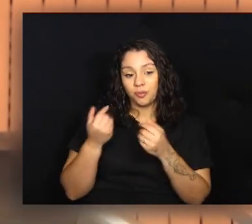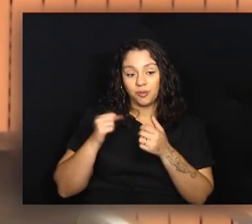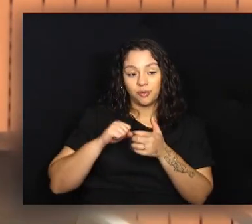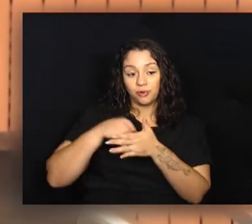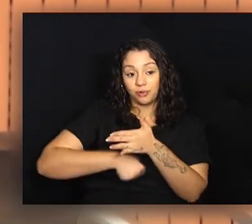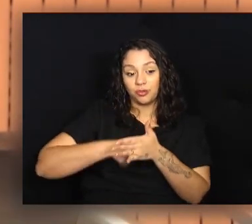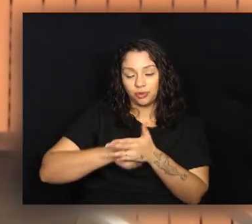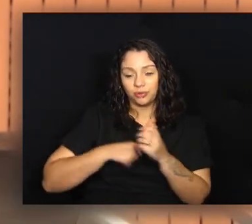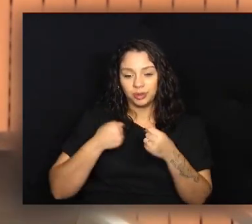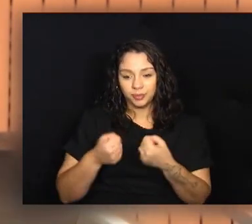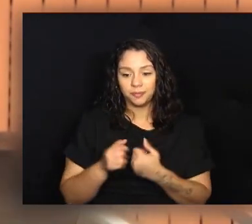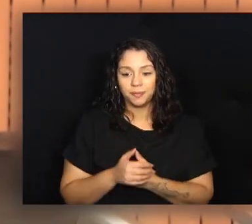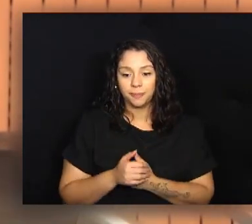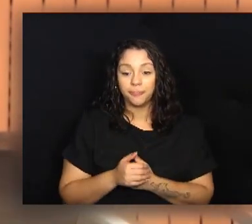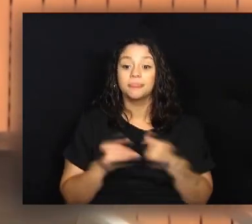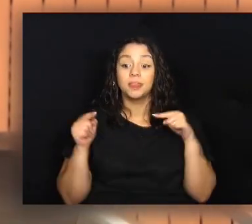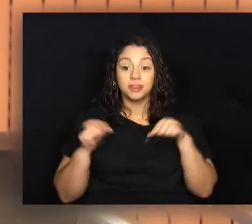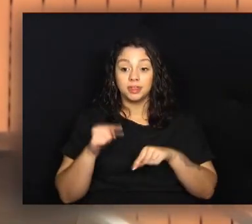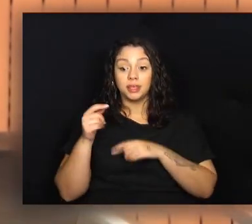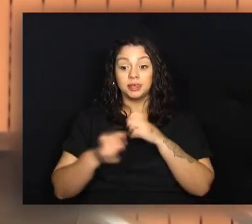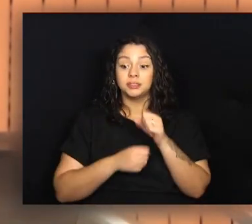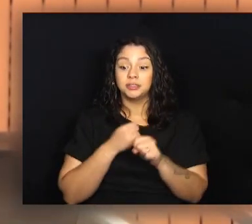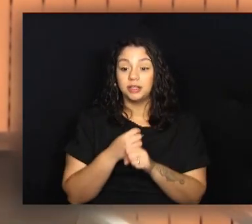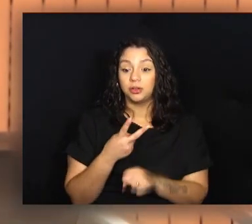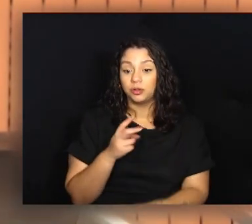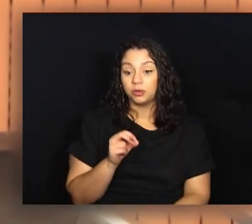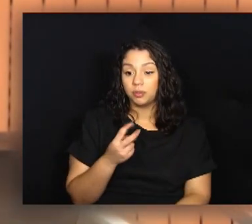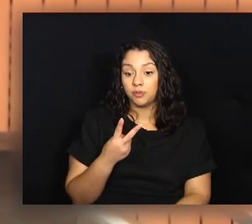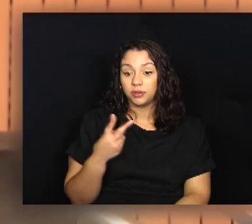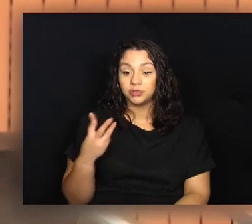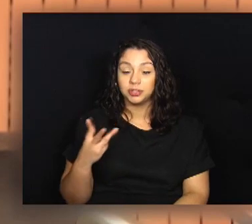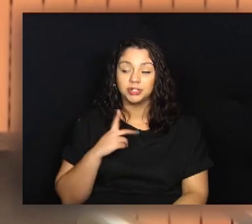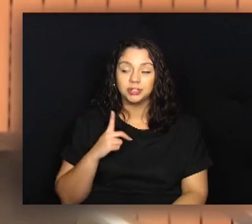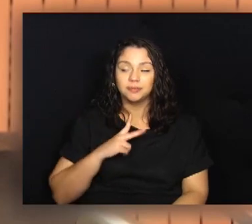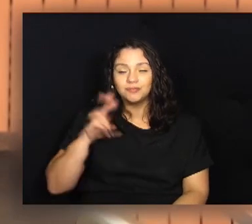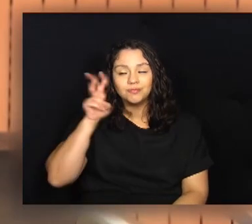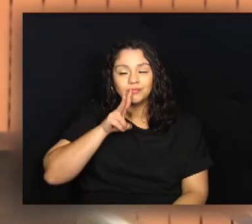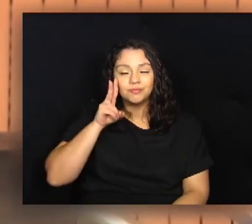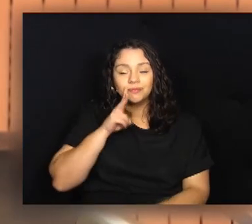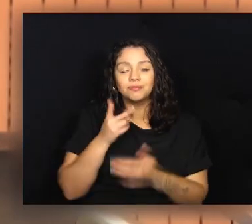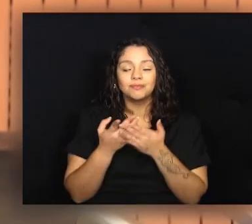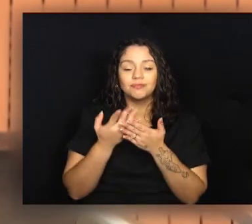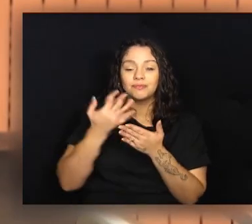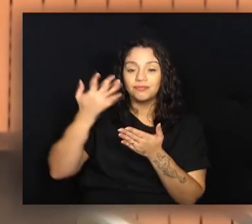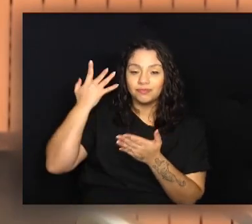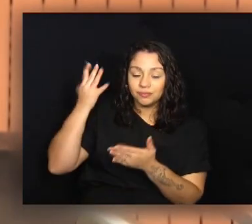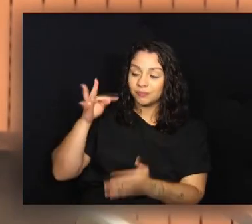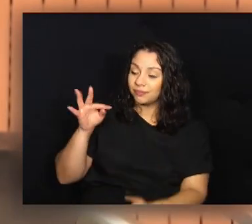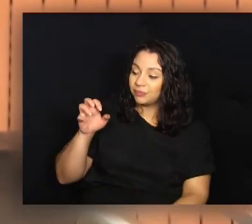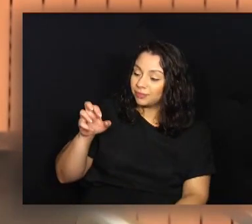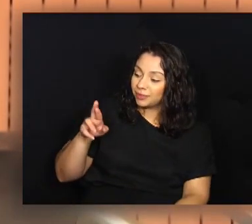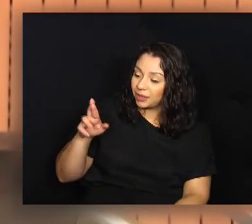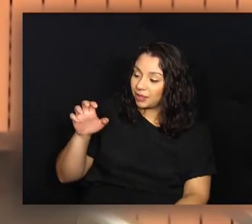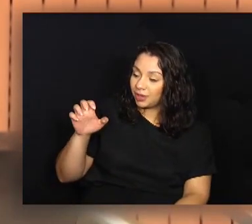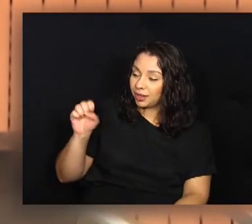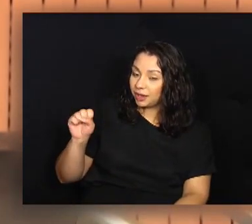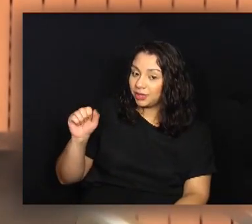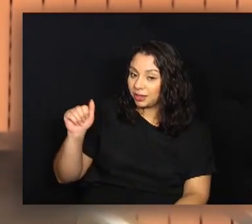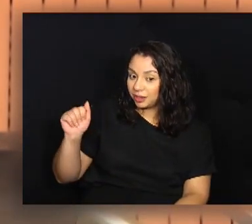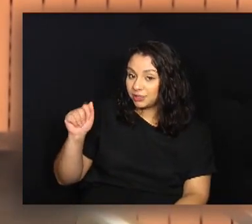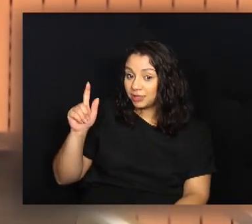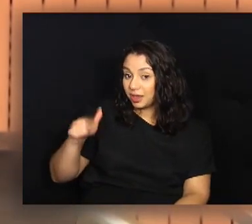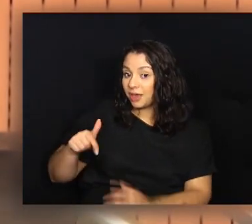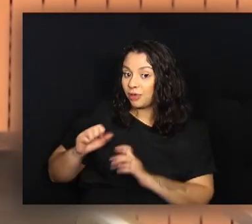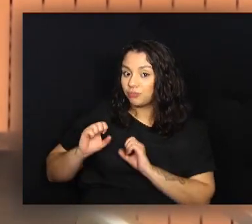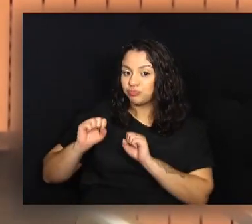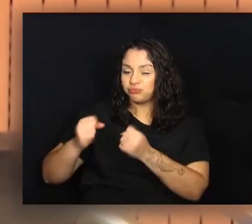ano de 2023, a gente rememora Teresa do Axé, no enfrentamento